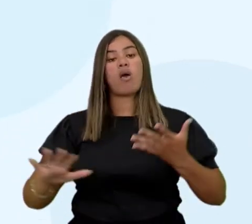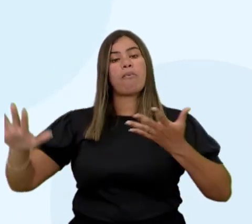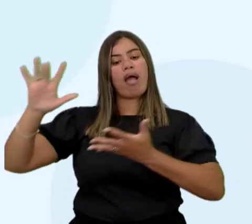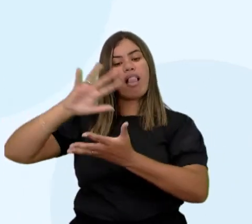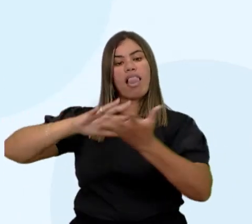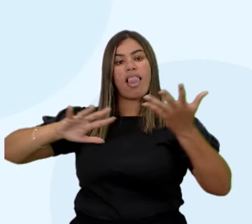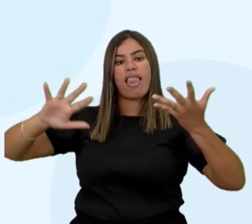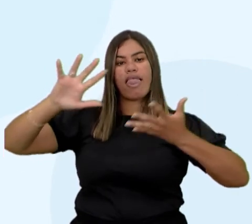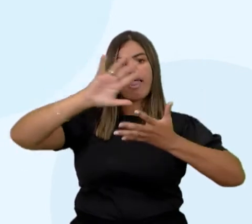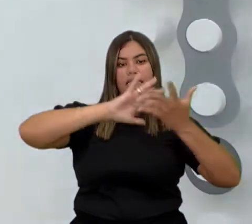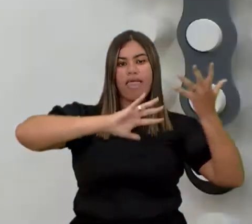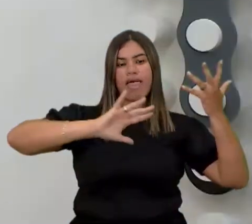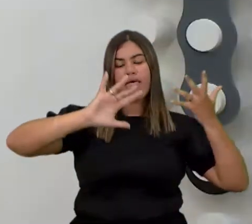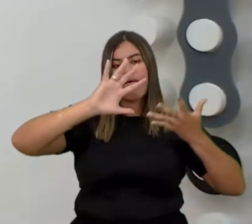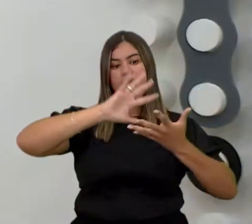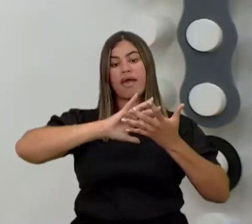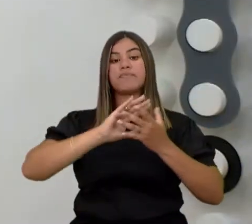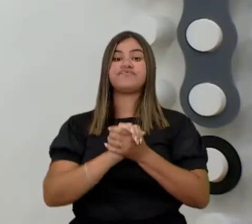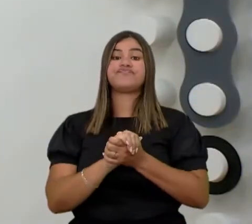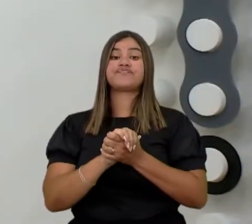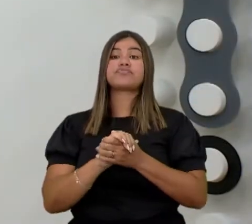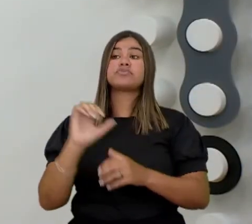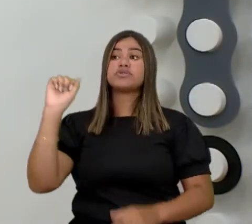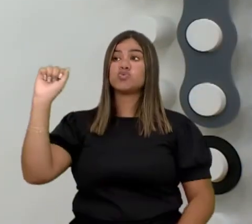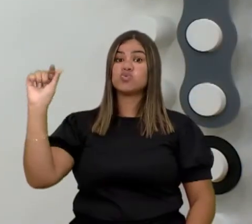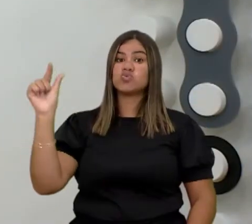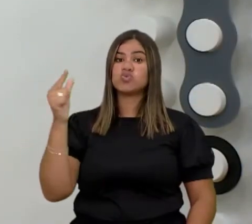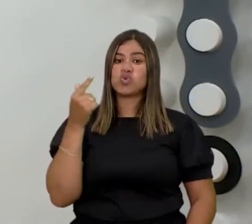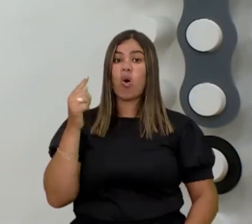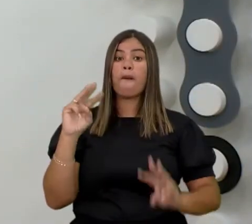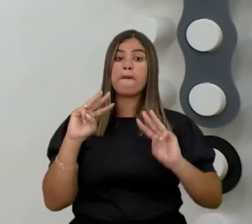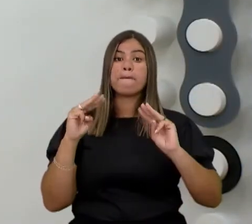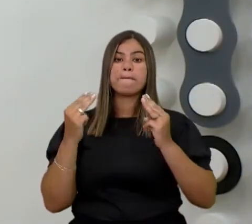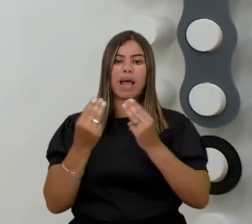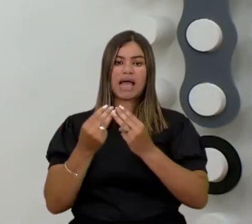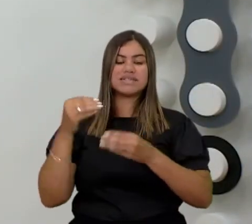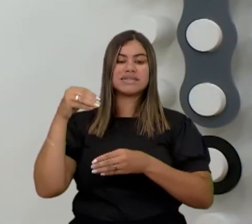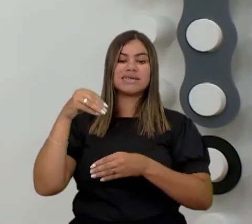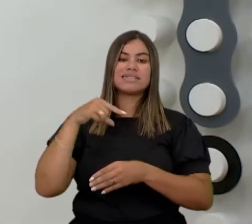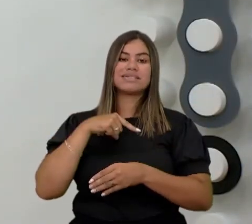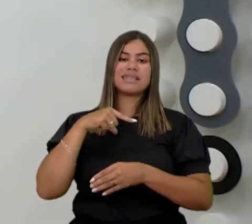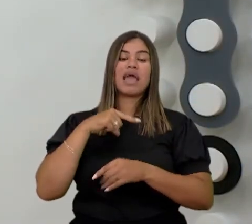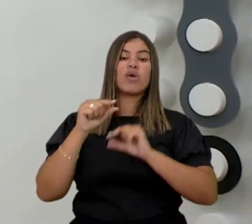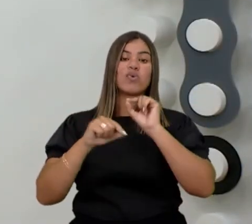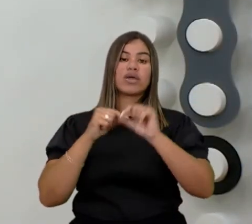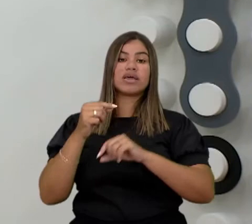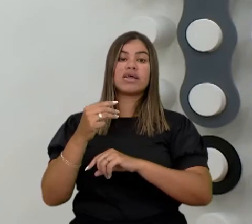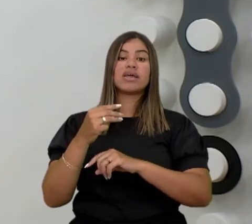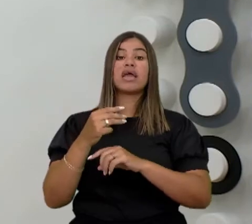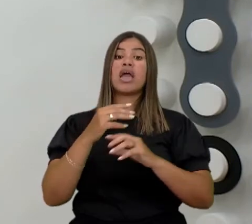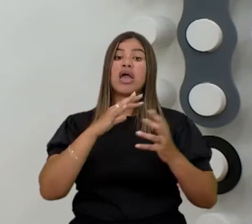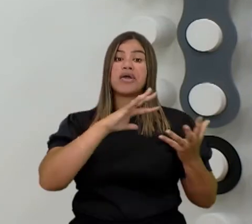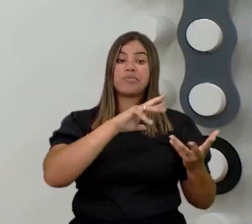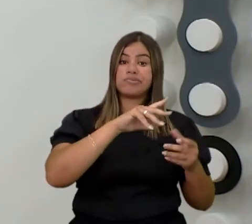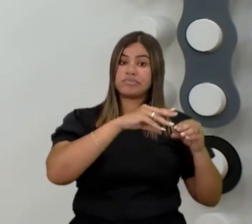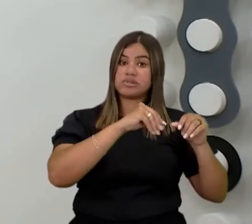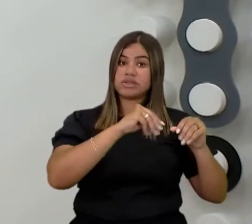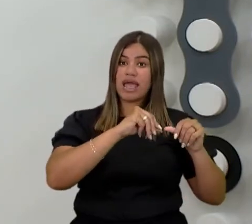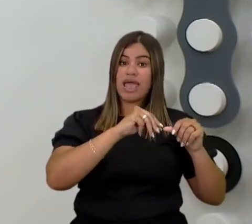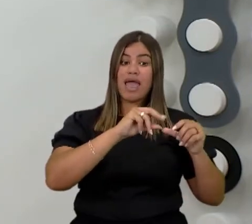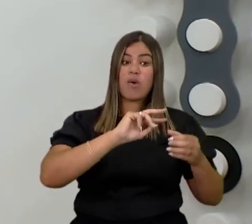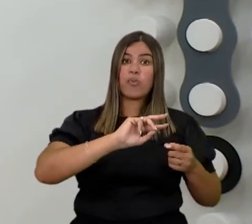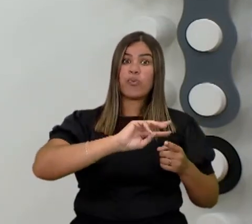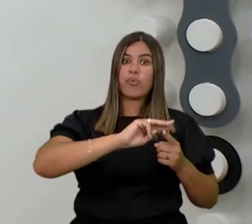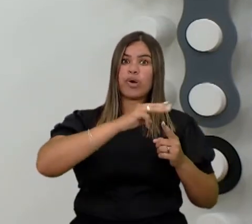a massa do Sol é mais ou menos 300 mil vezes maior que a massa do nosso planeta. Então, para